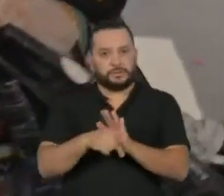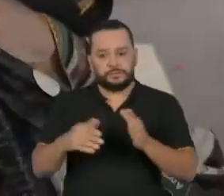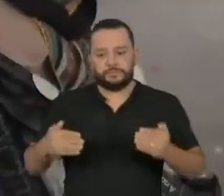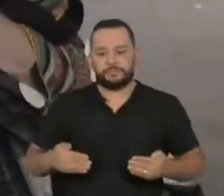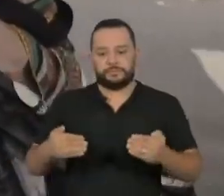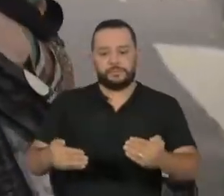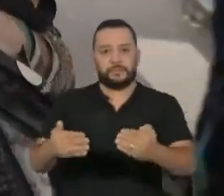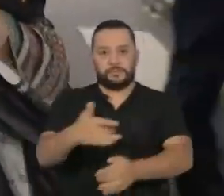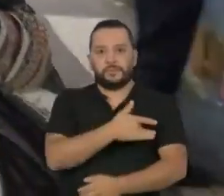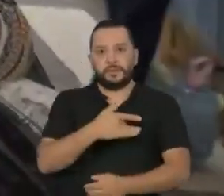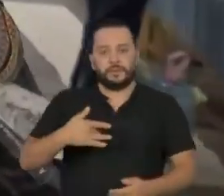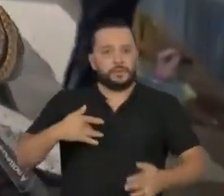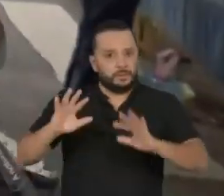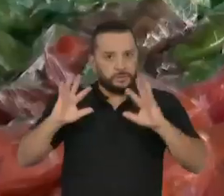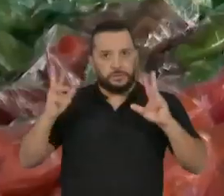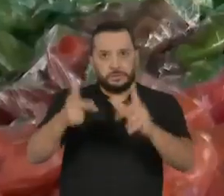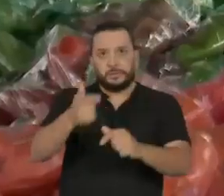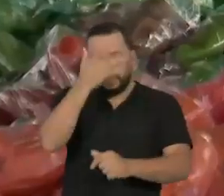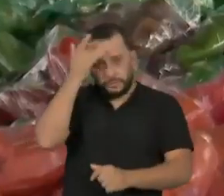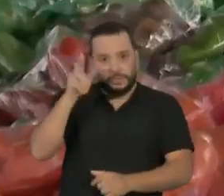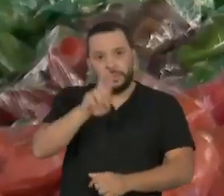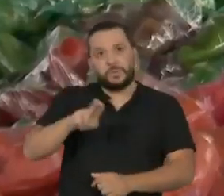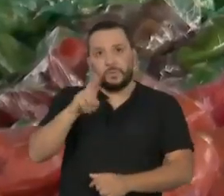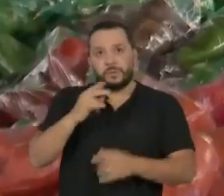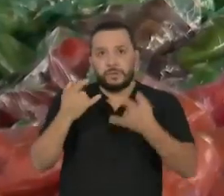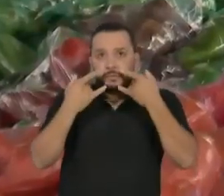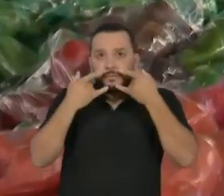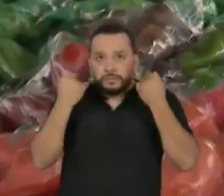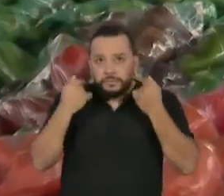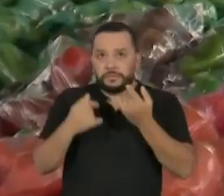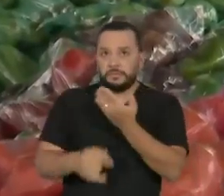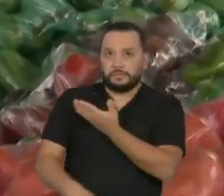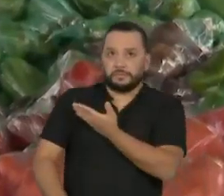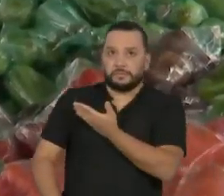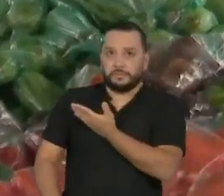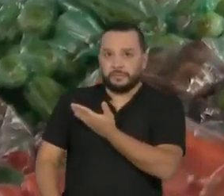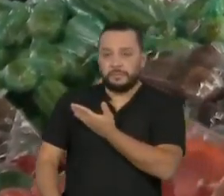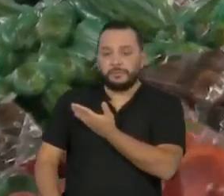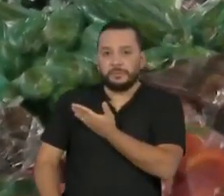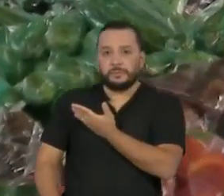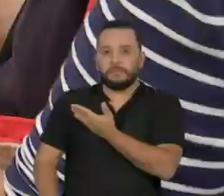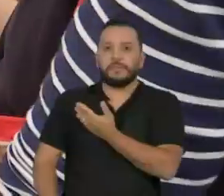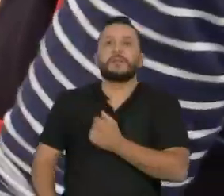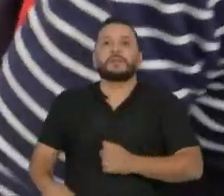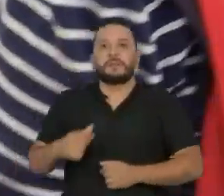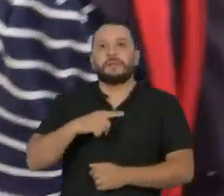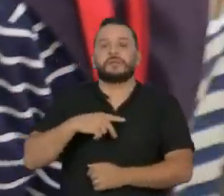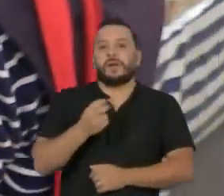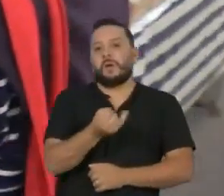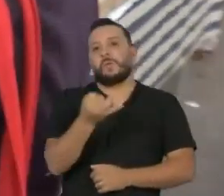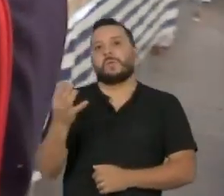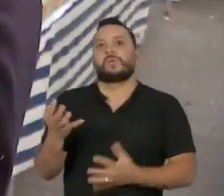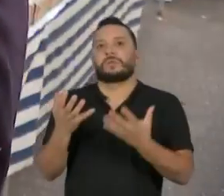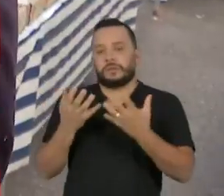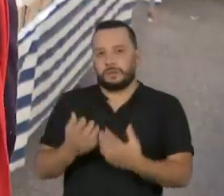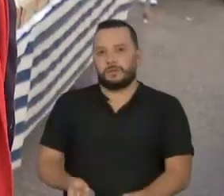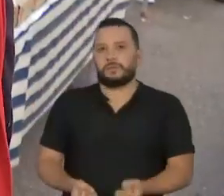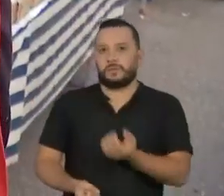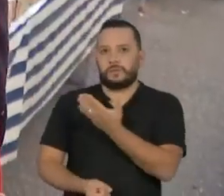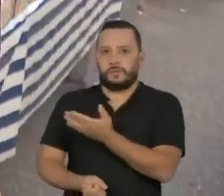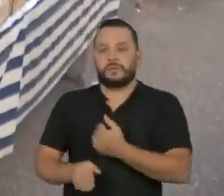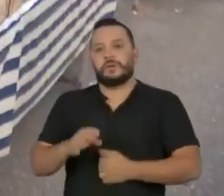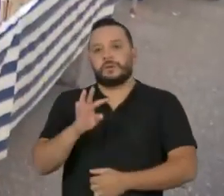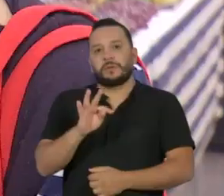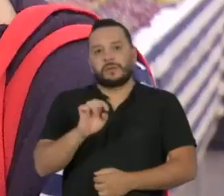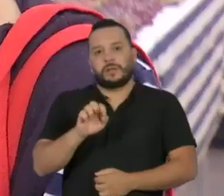de que todas as pessoas usem máscaras caseiras quando precisarem sair de casa teve adesão de alguns, como o de Dona